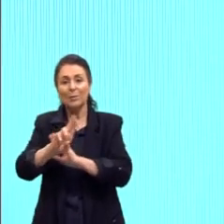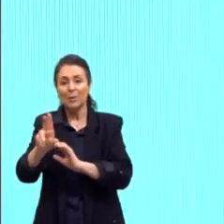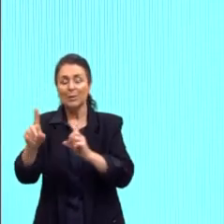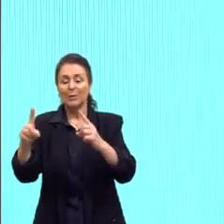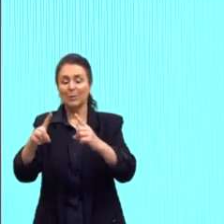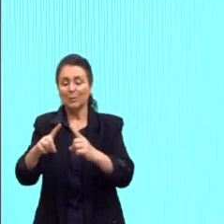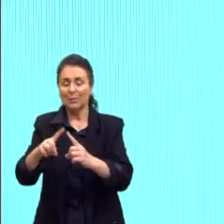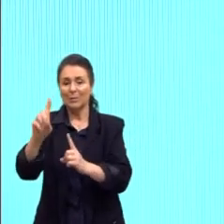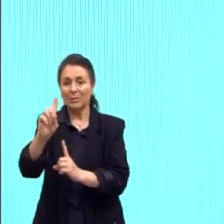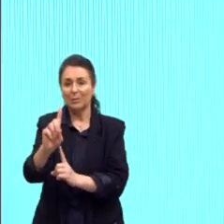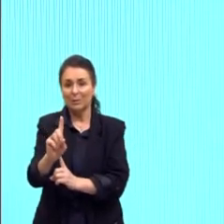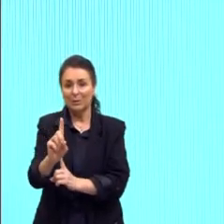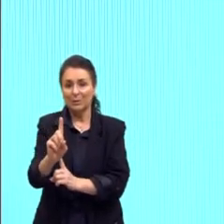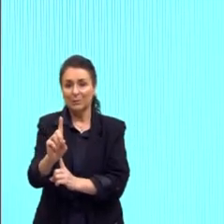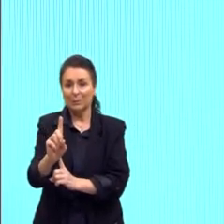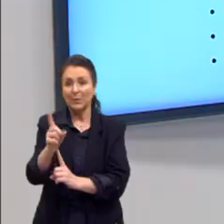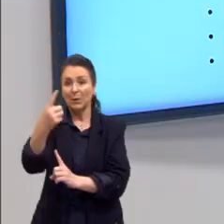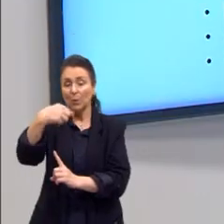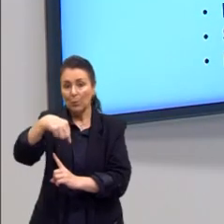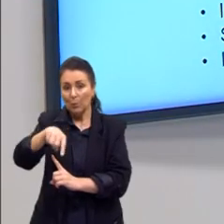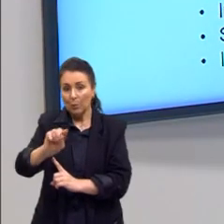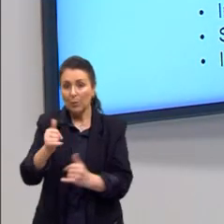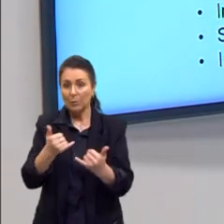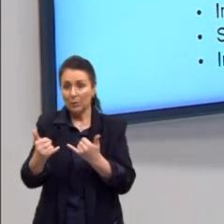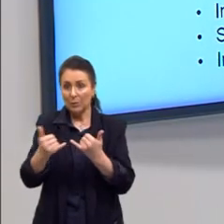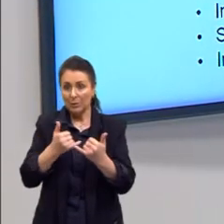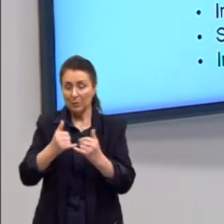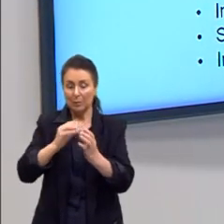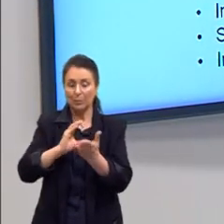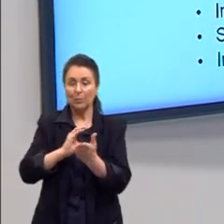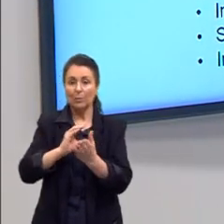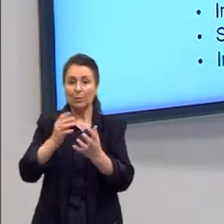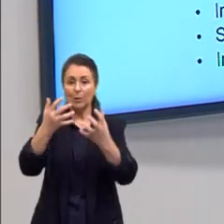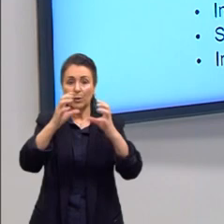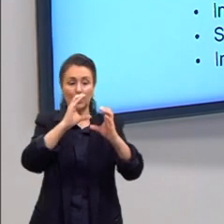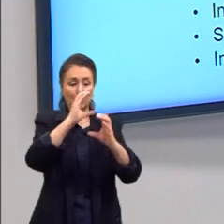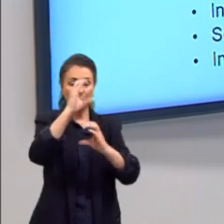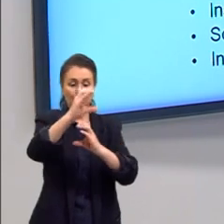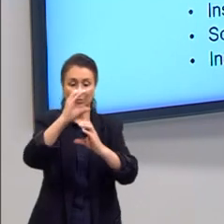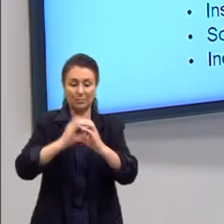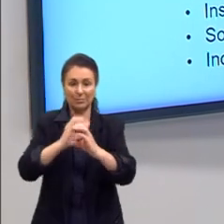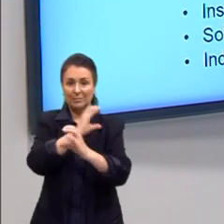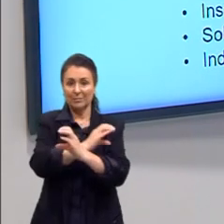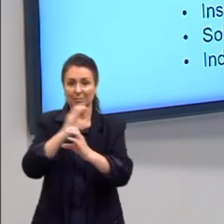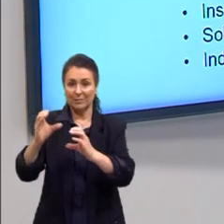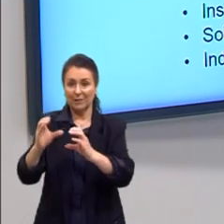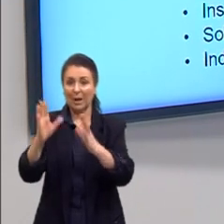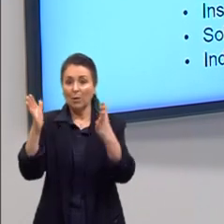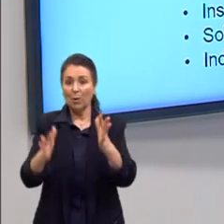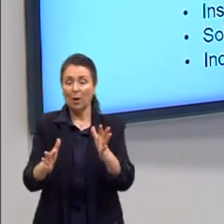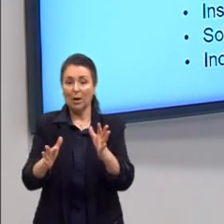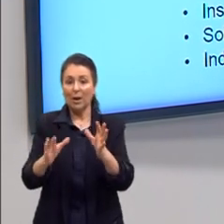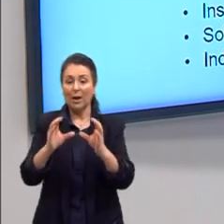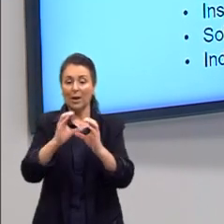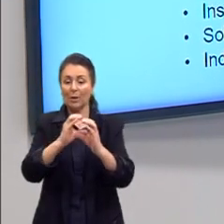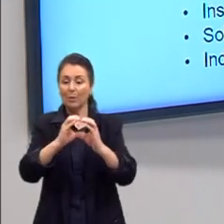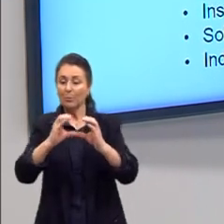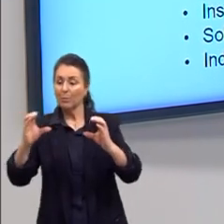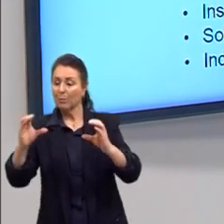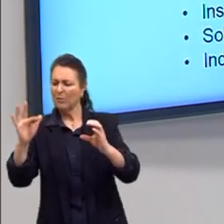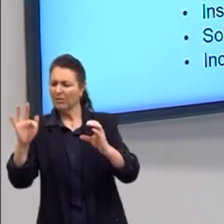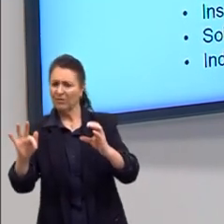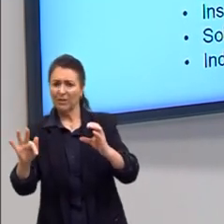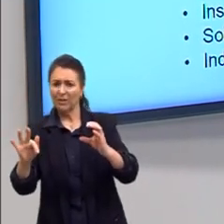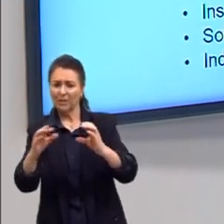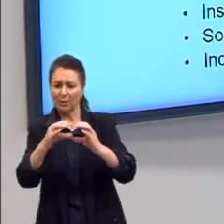dos aldeídos já neste outro exemplo também tem um ramificação mas ele começa no final da cadeia na verdade é o início da cadeia mas a gente